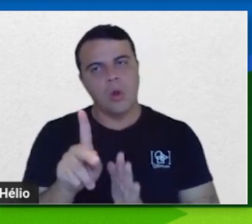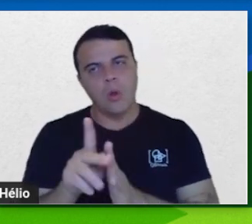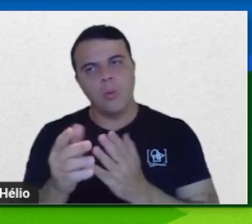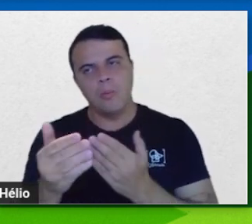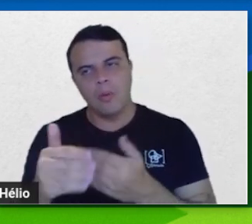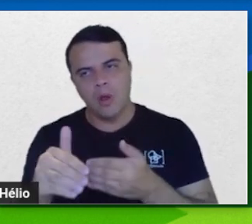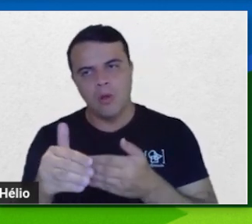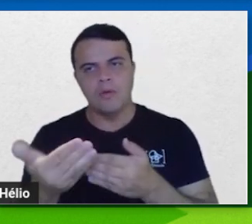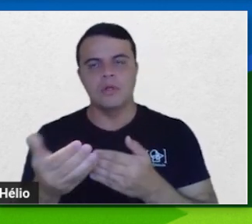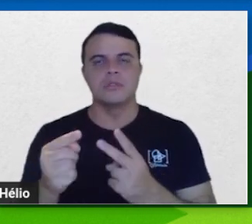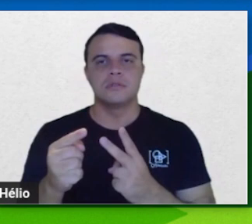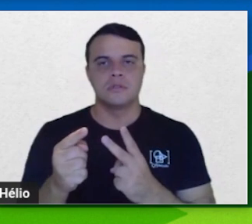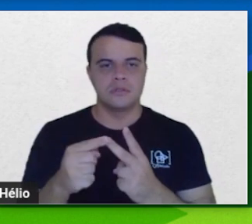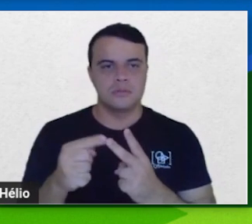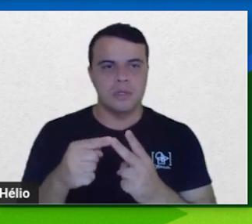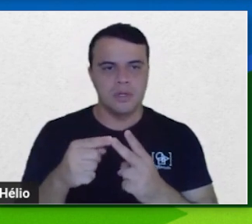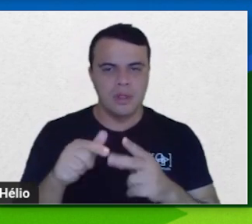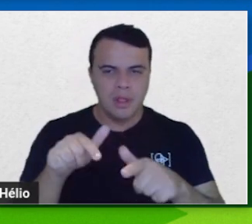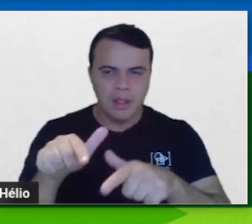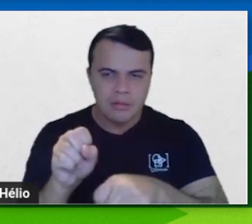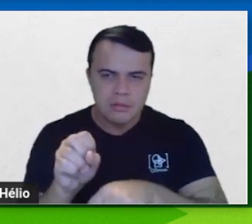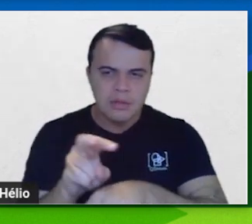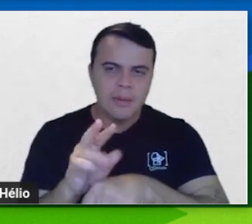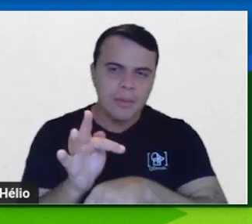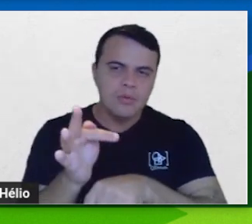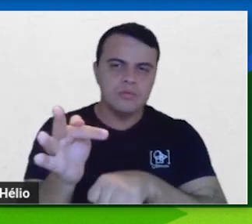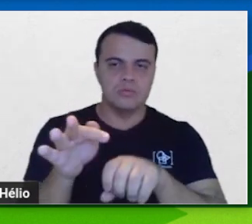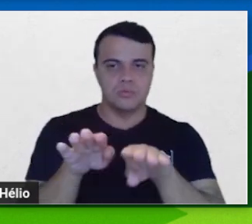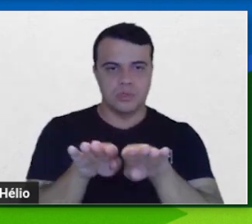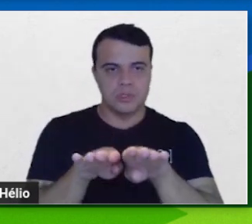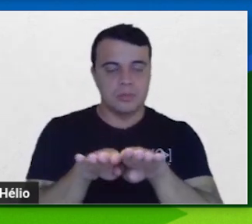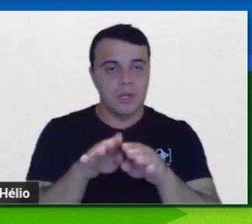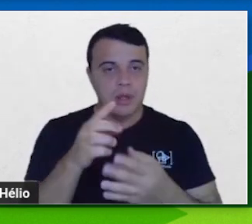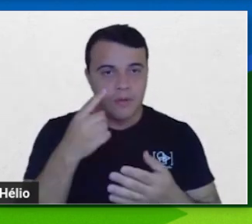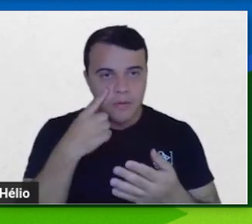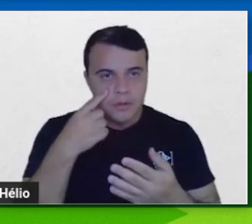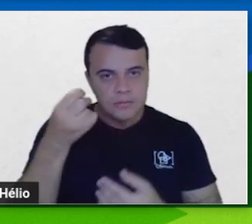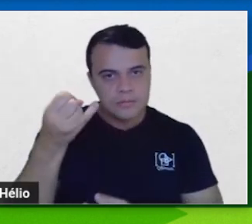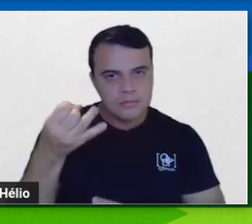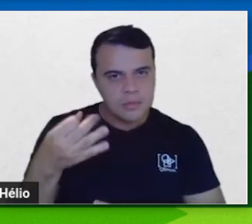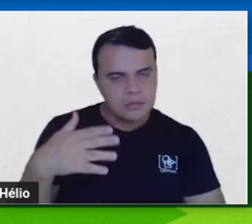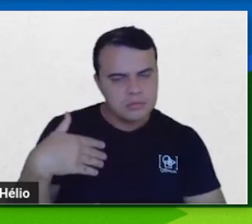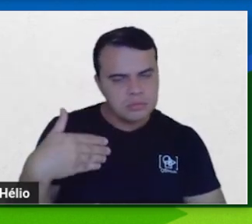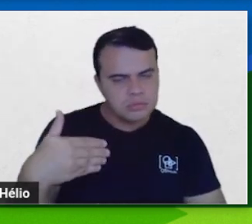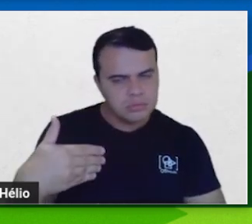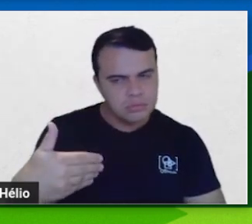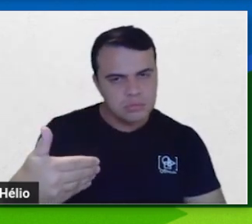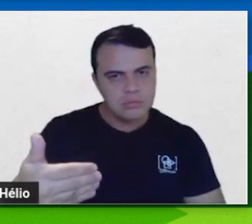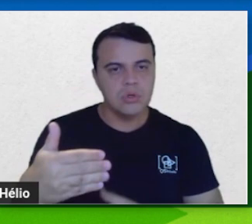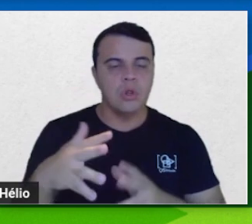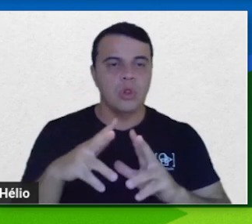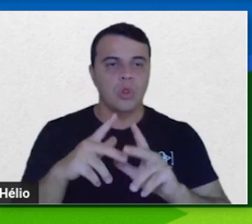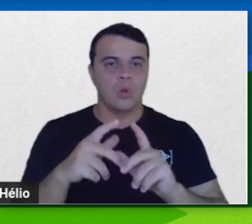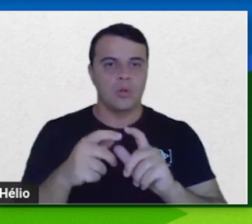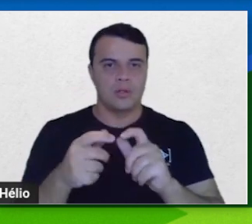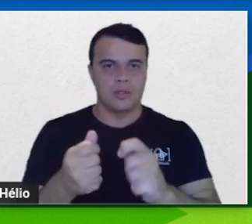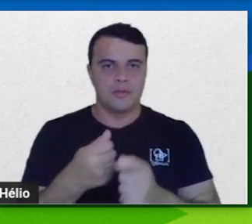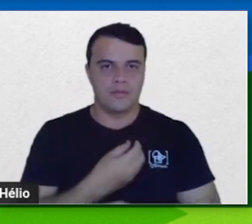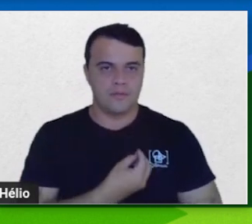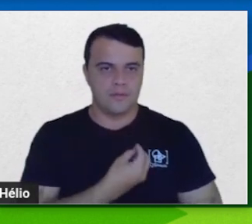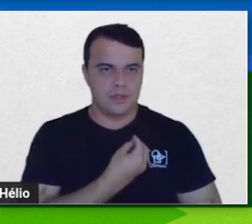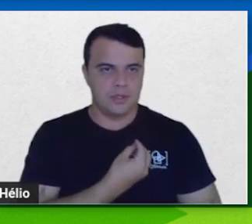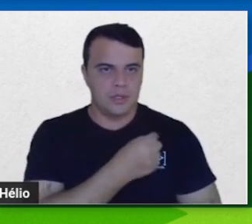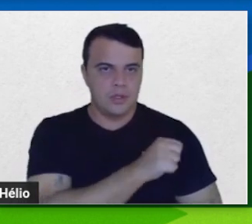provas e mercado de trabalho também. Então, a gente vai ver que vai percorrer por toda a vida